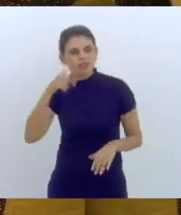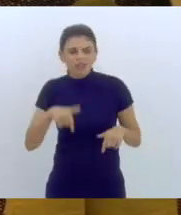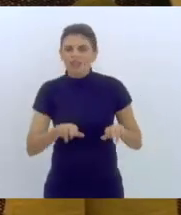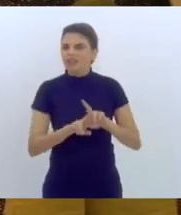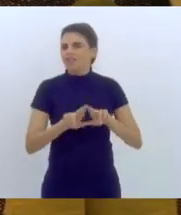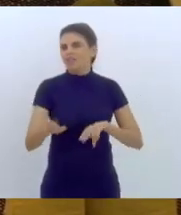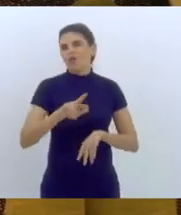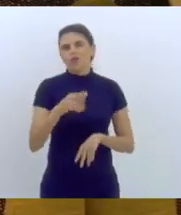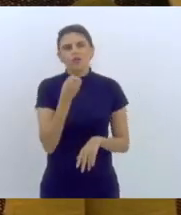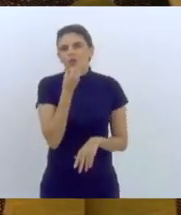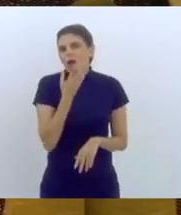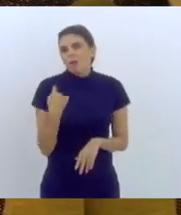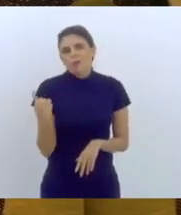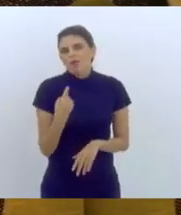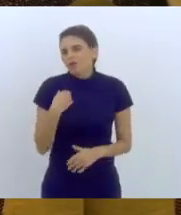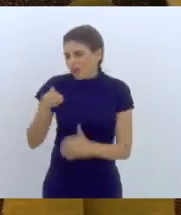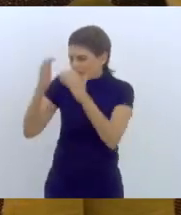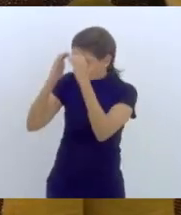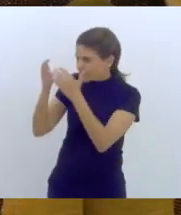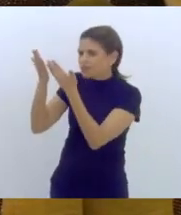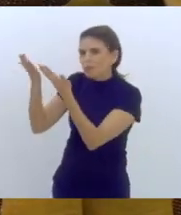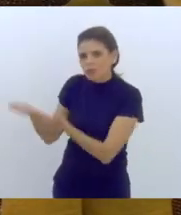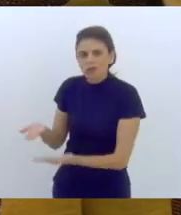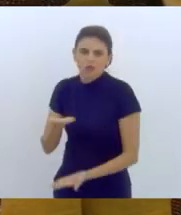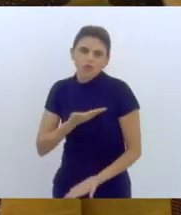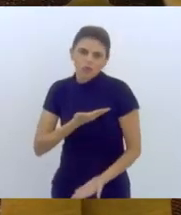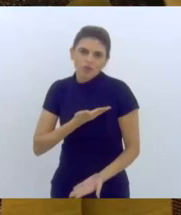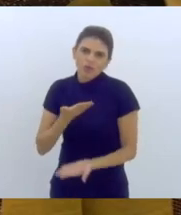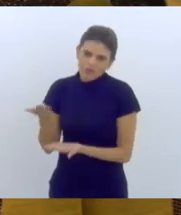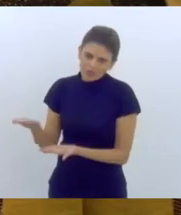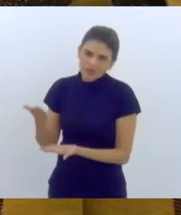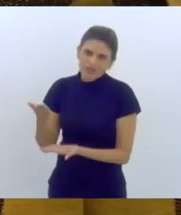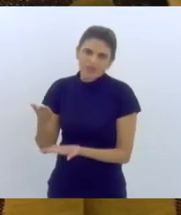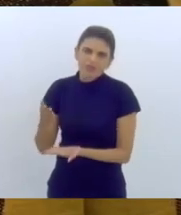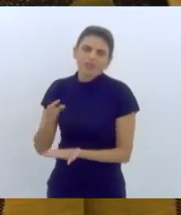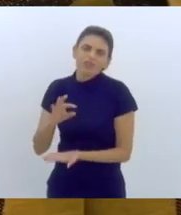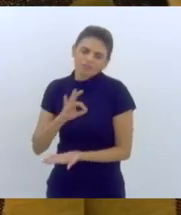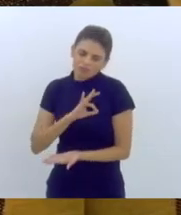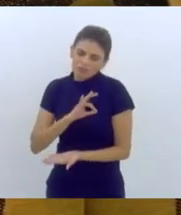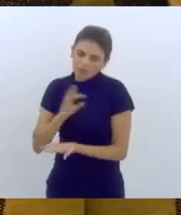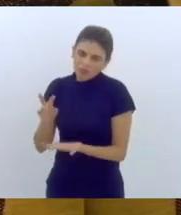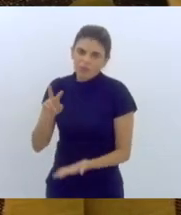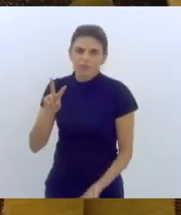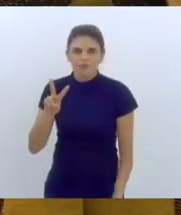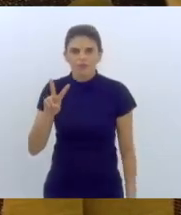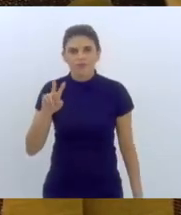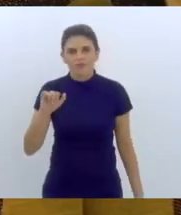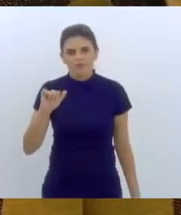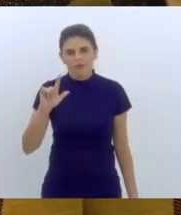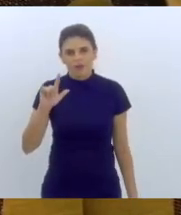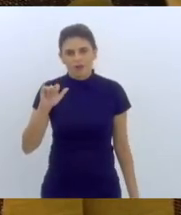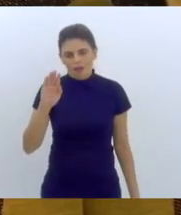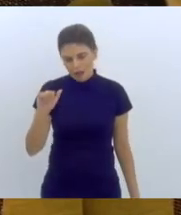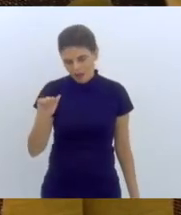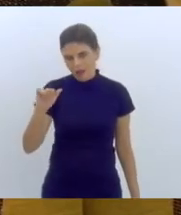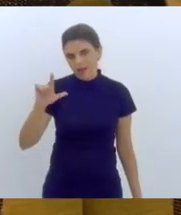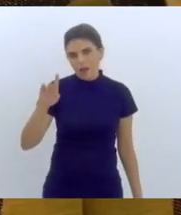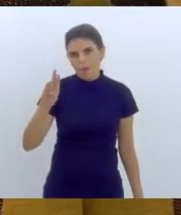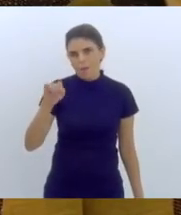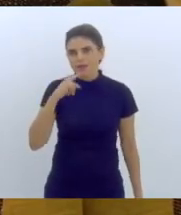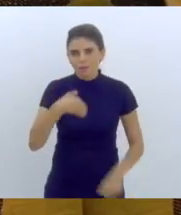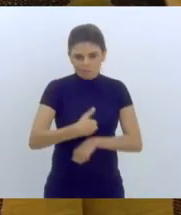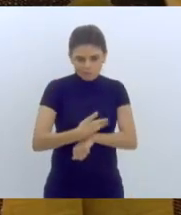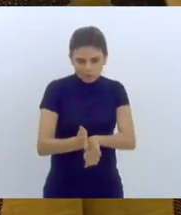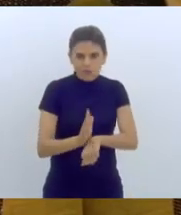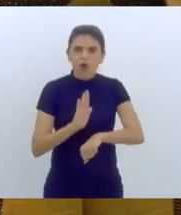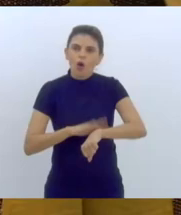Não é bom para nós. Com todo o respeito que eu tenho o deputado Galberto, também o pessoal... que também às vezes extrapola aqui, nossa